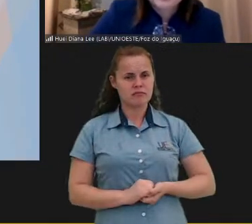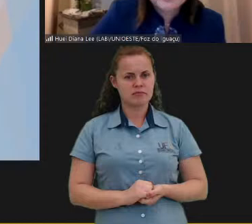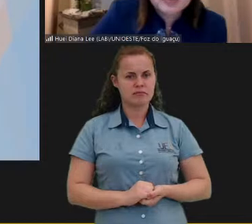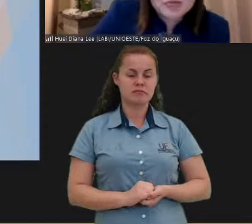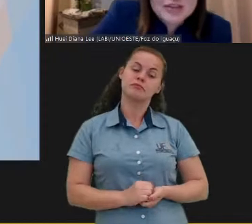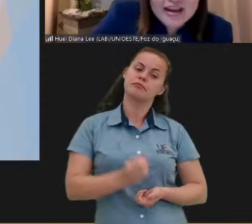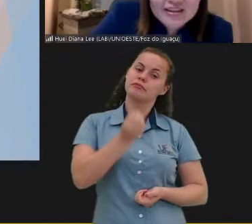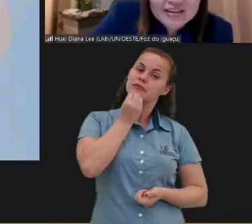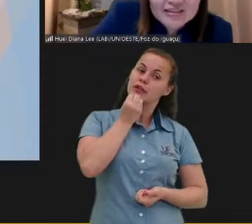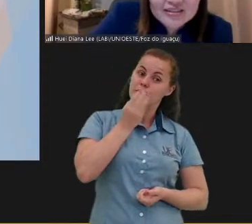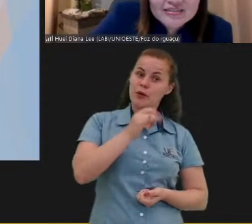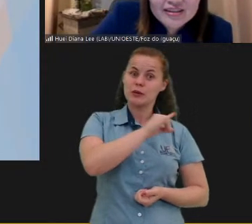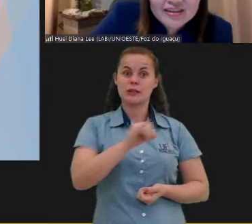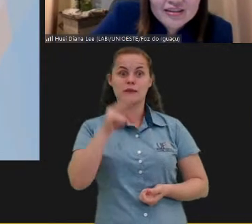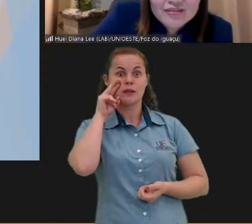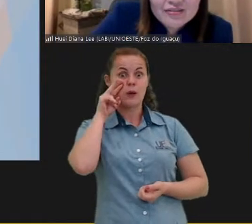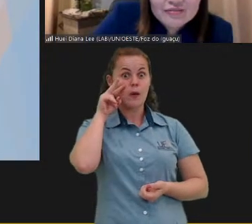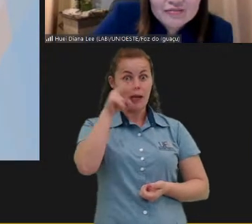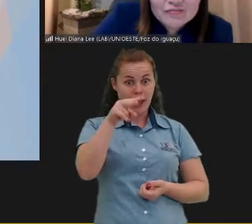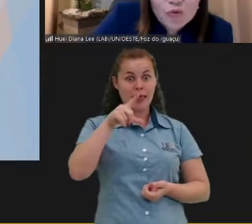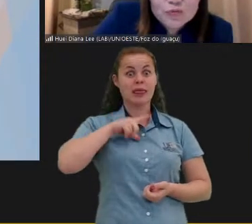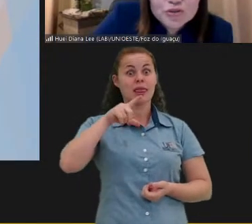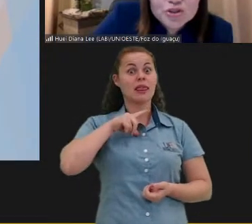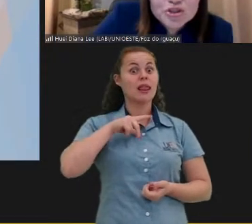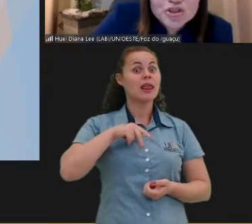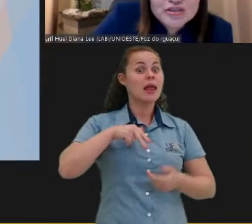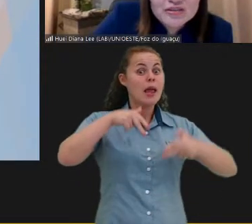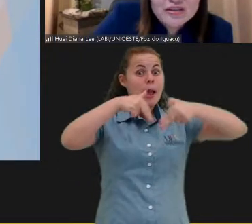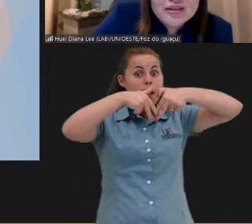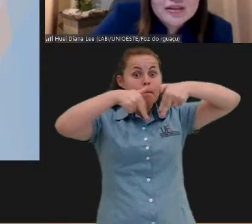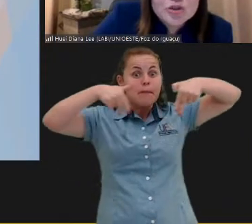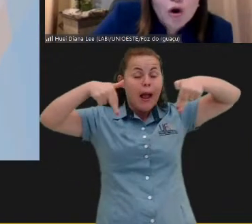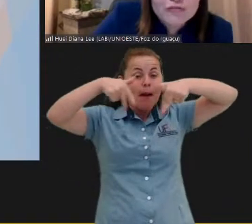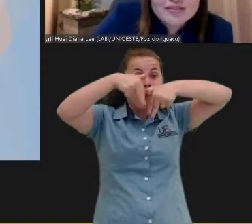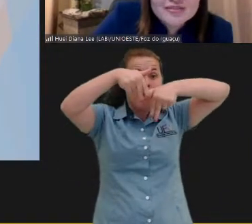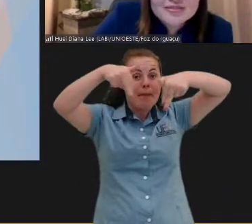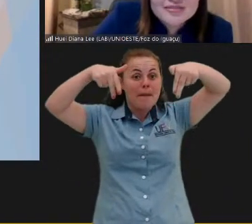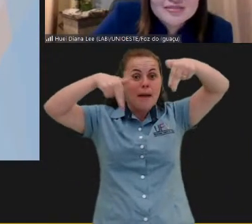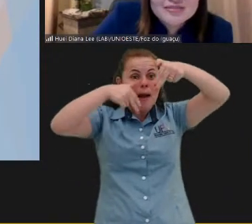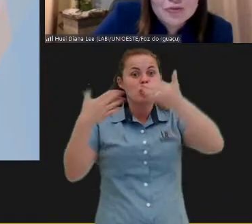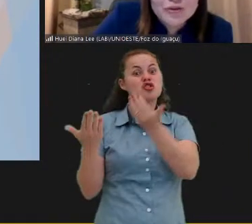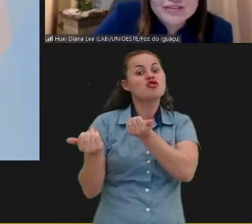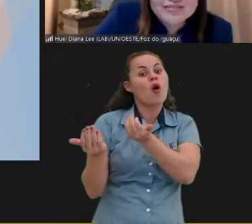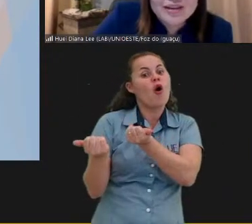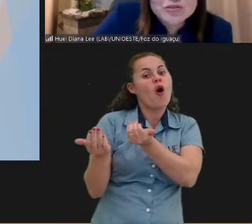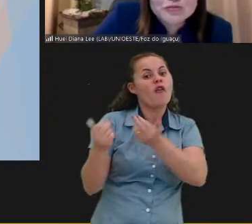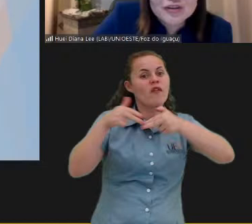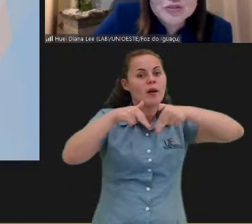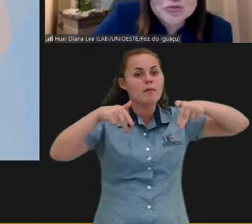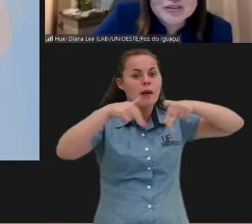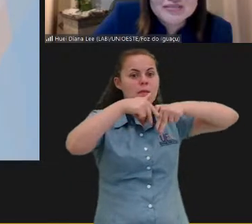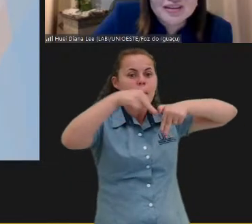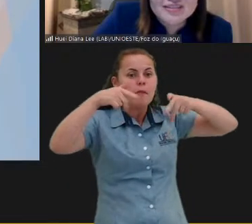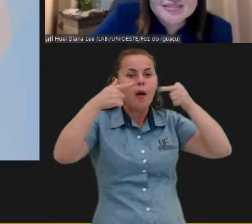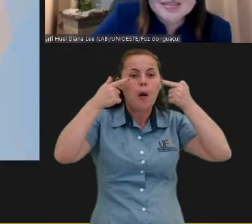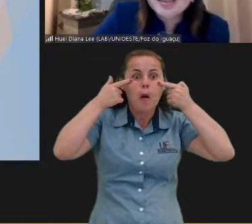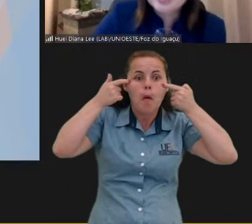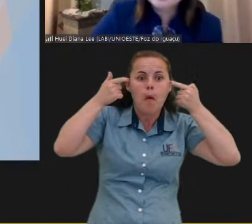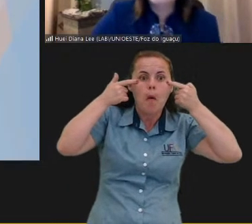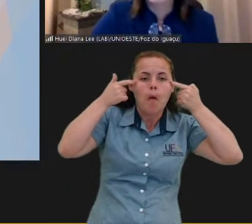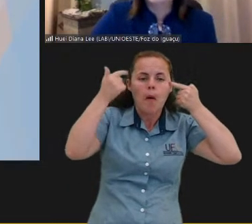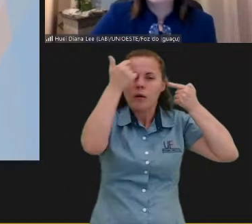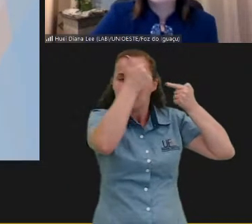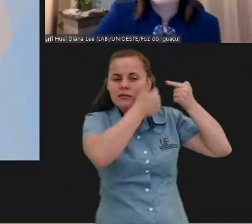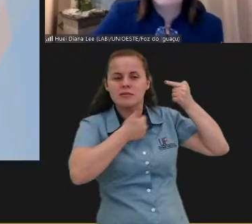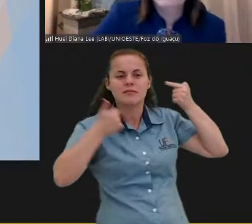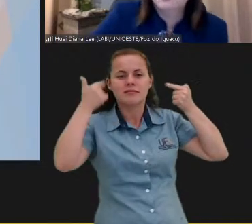Bom, se vocês olharem aqui, tem um monte de jovens orientais, com faces orientais.